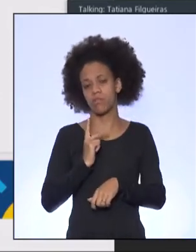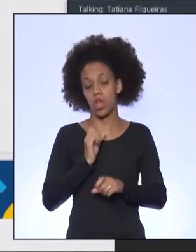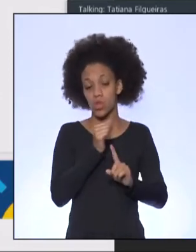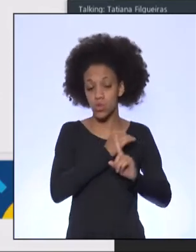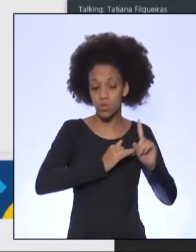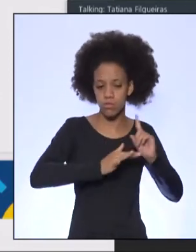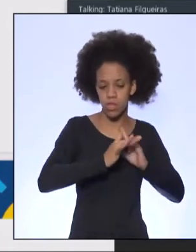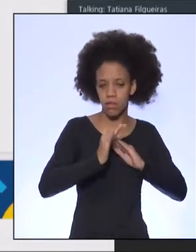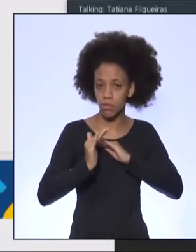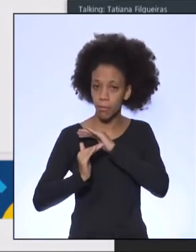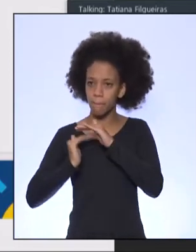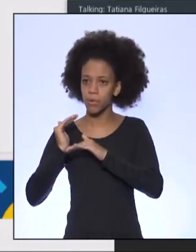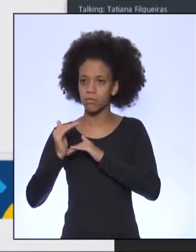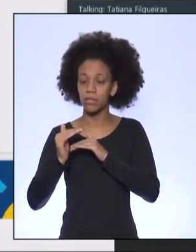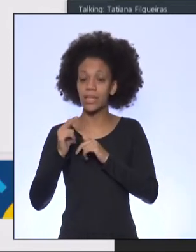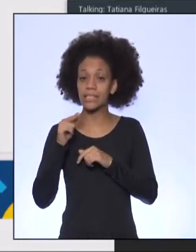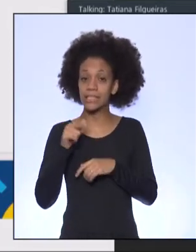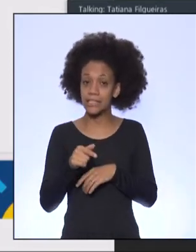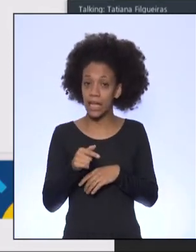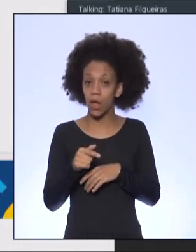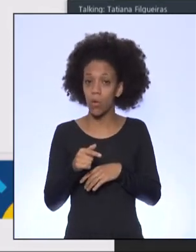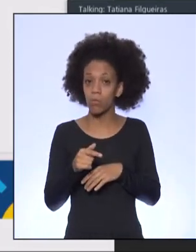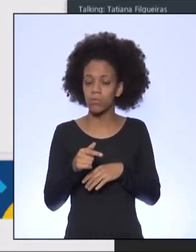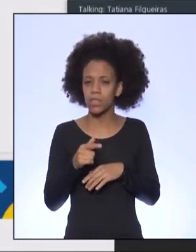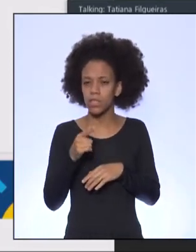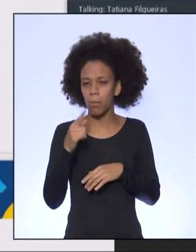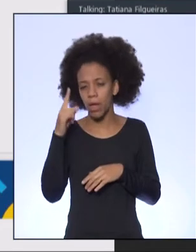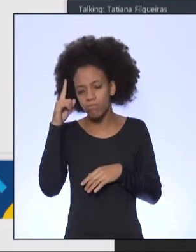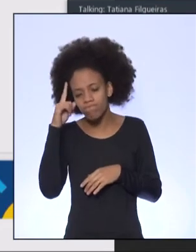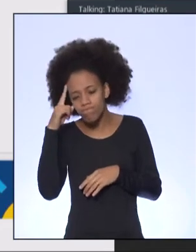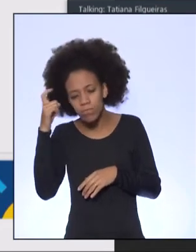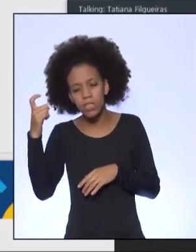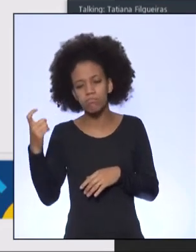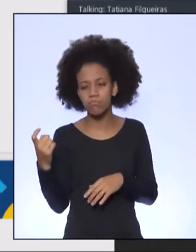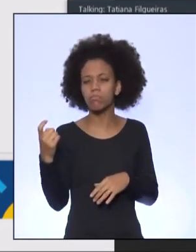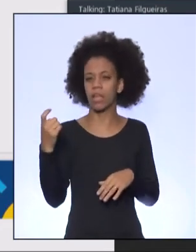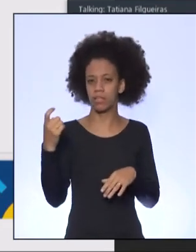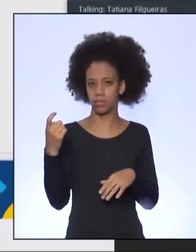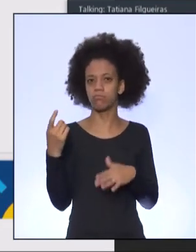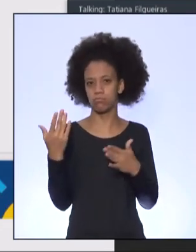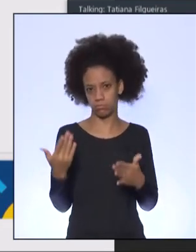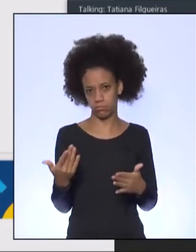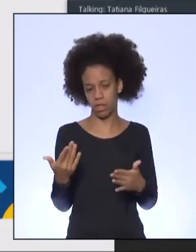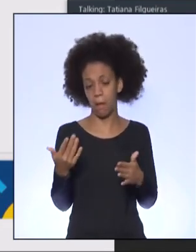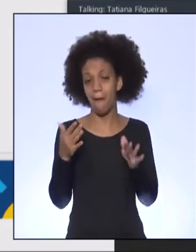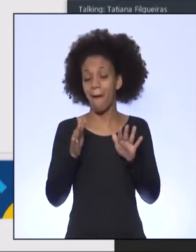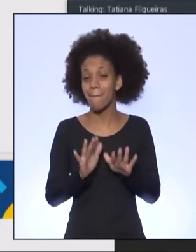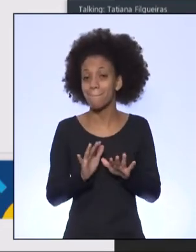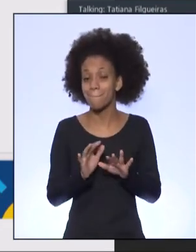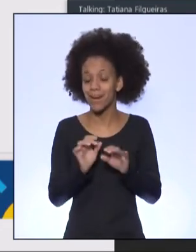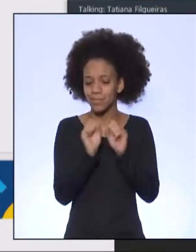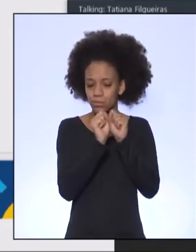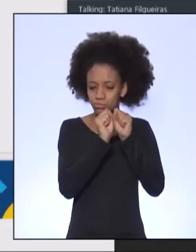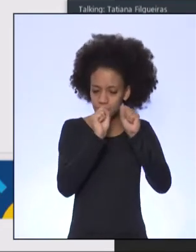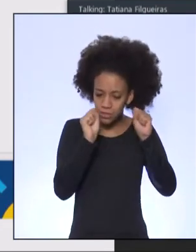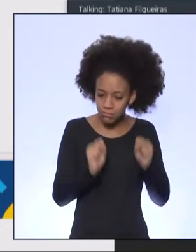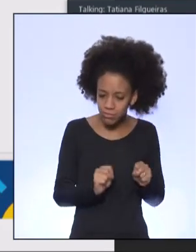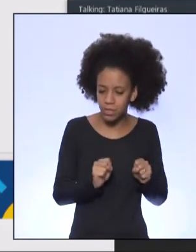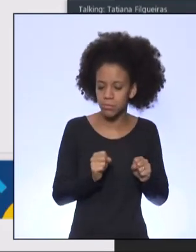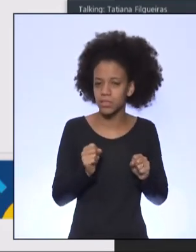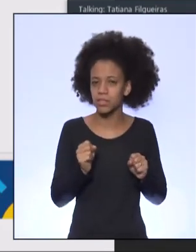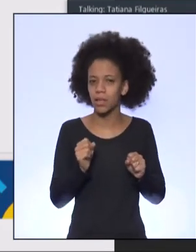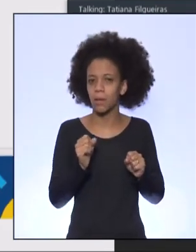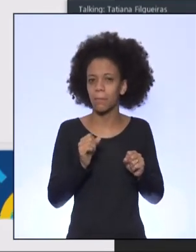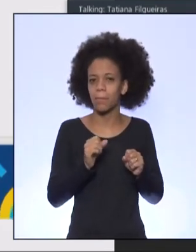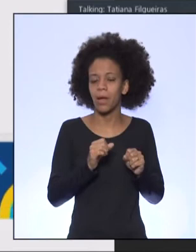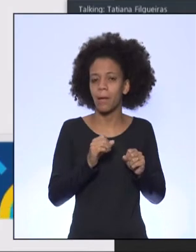produtivas. Isso entrou como uma ideia macro, como um conceito macro, mas as ferramentas para colocar isso no dia a dia da